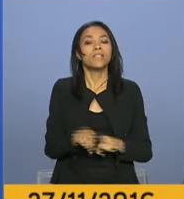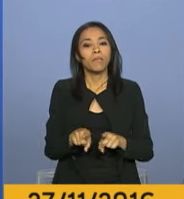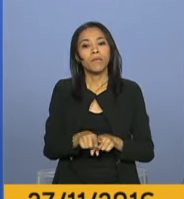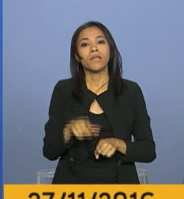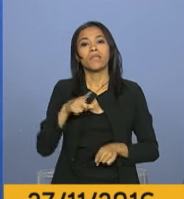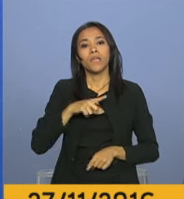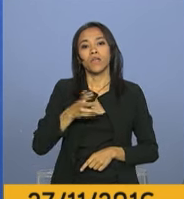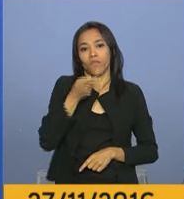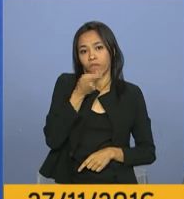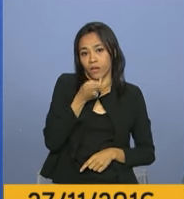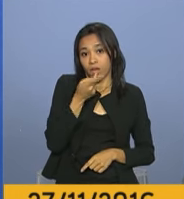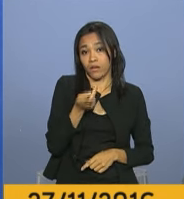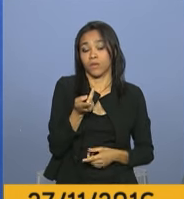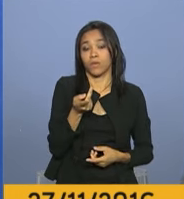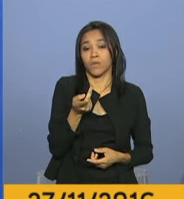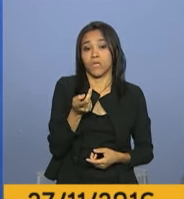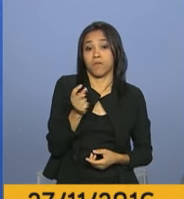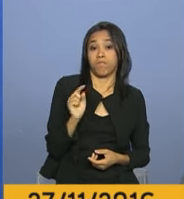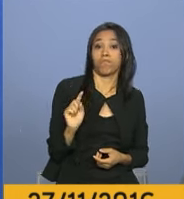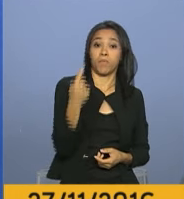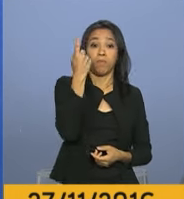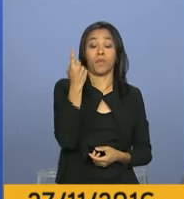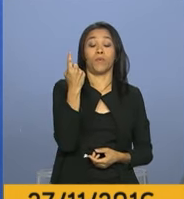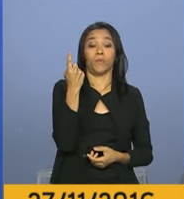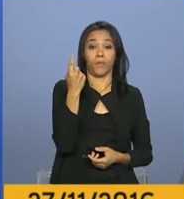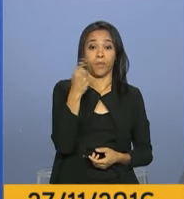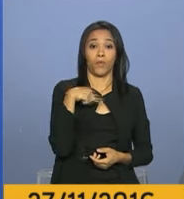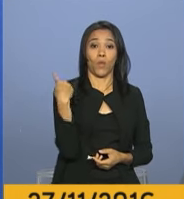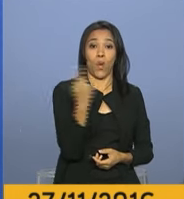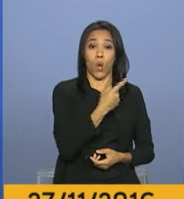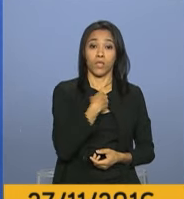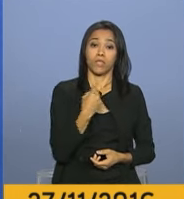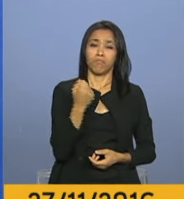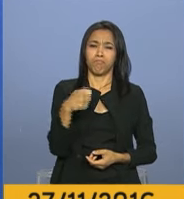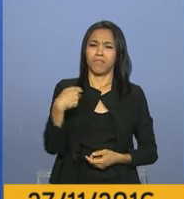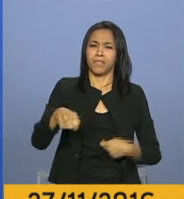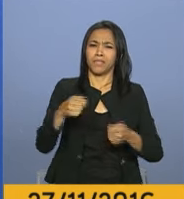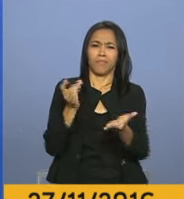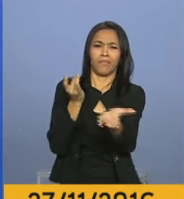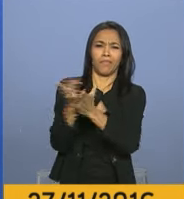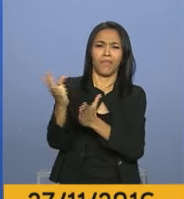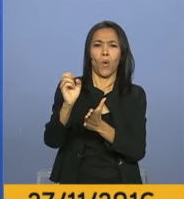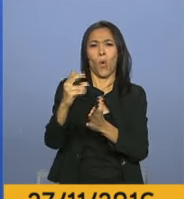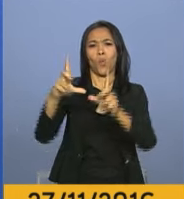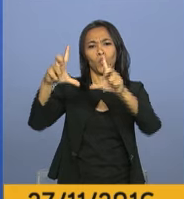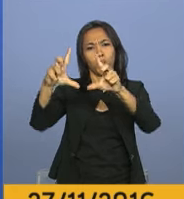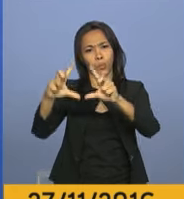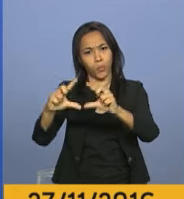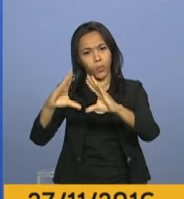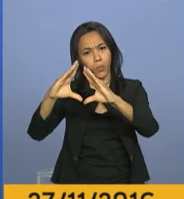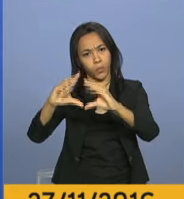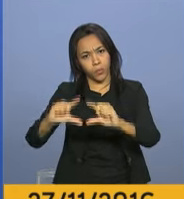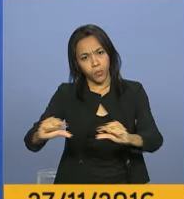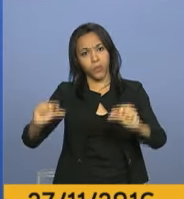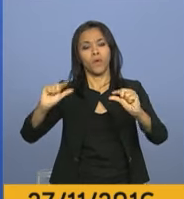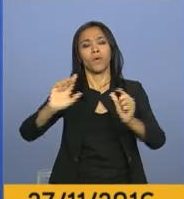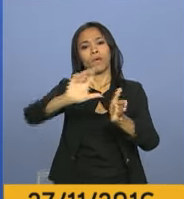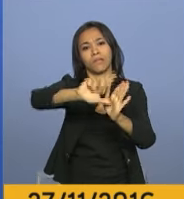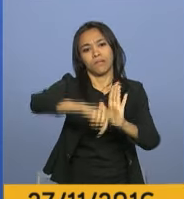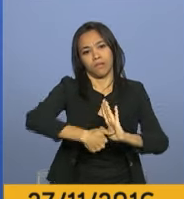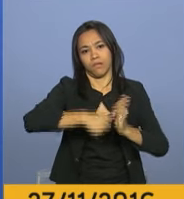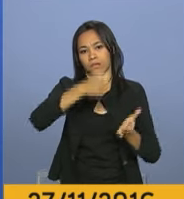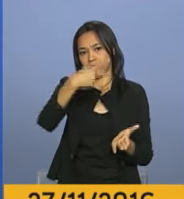também que nós temos, primeiro, que eliminar ou amenizar a recessão. Não é sem razão que